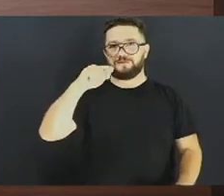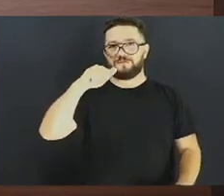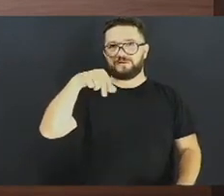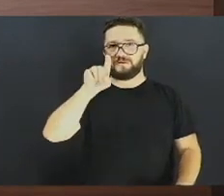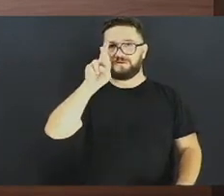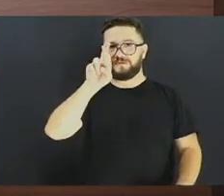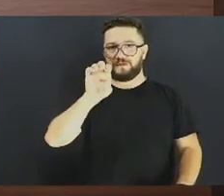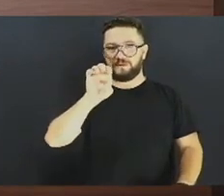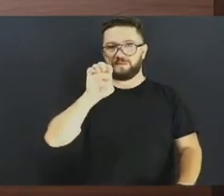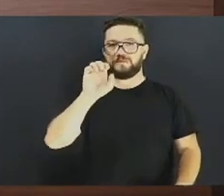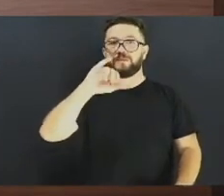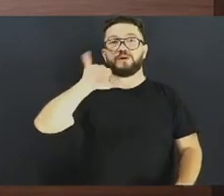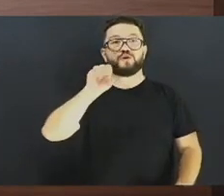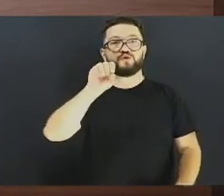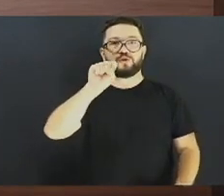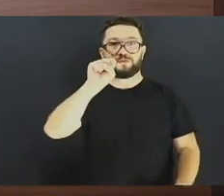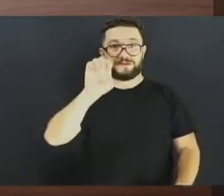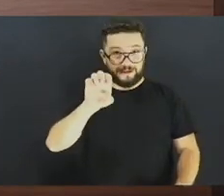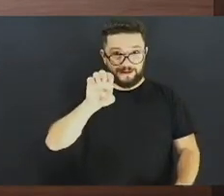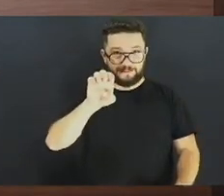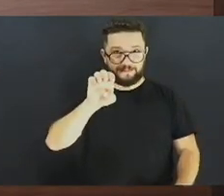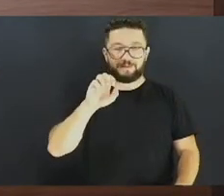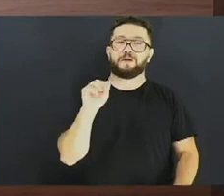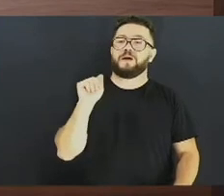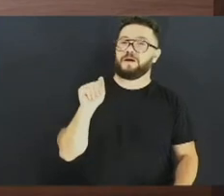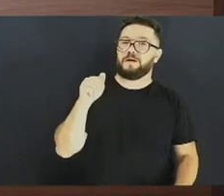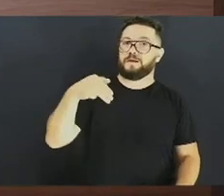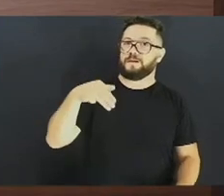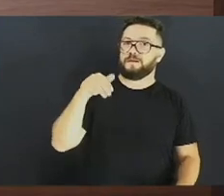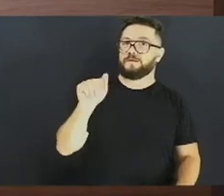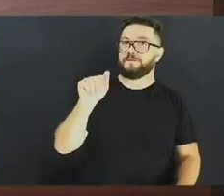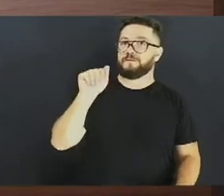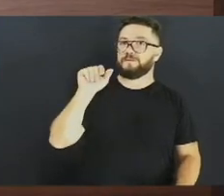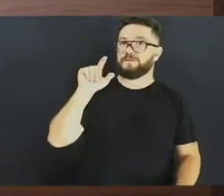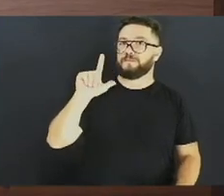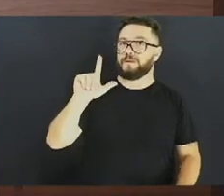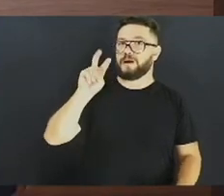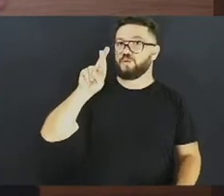Eduardo Regine e Amauri Espósito, todos de Querência do Norte. Também